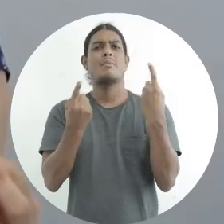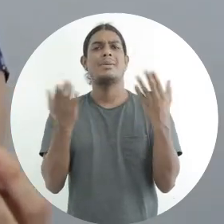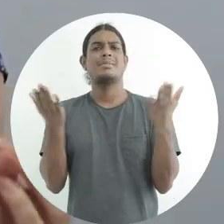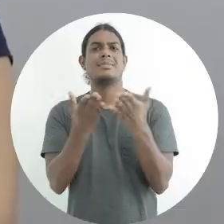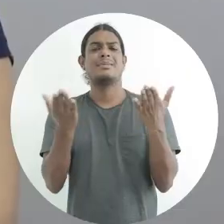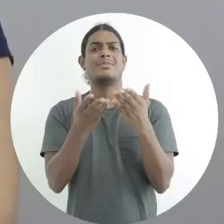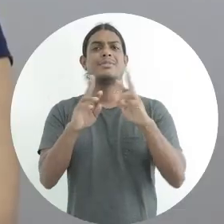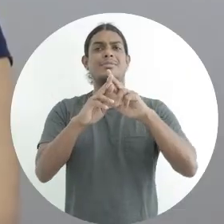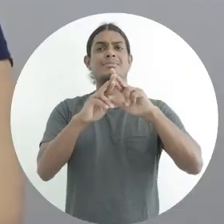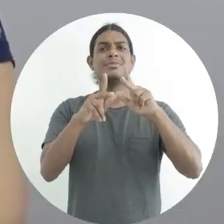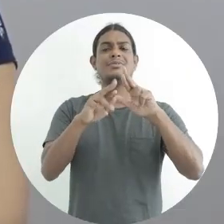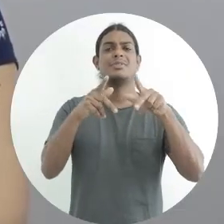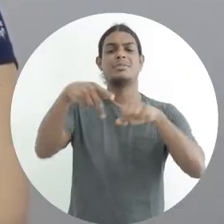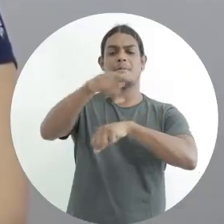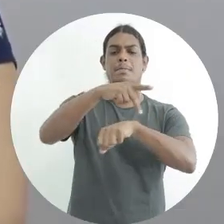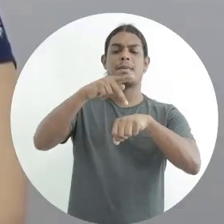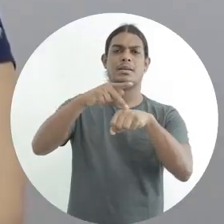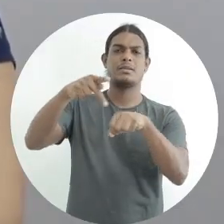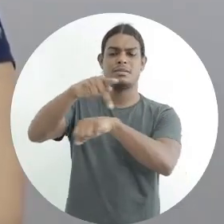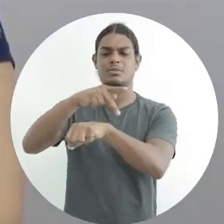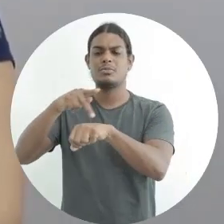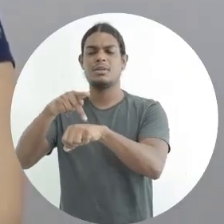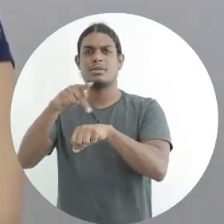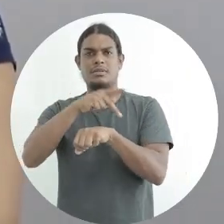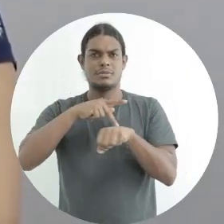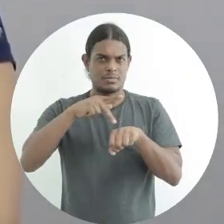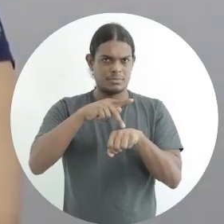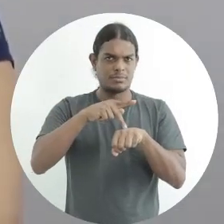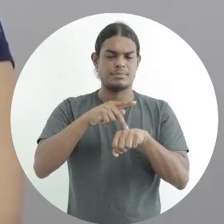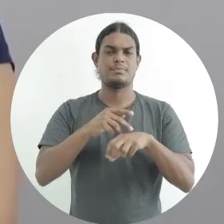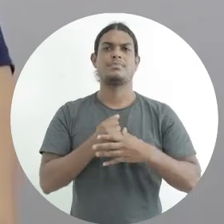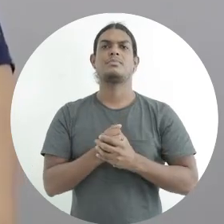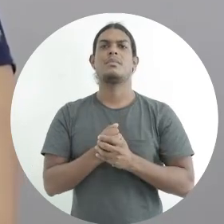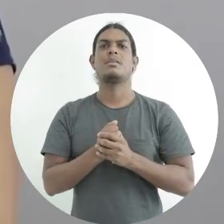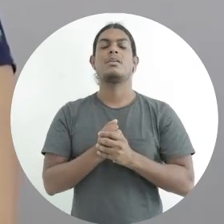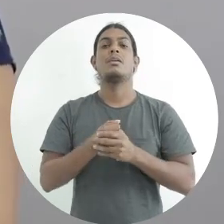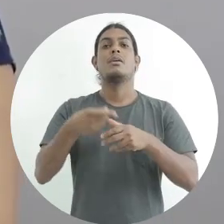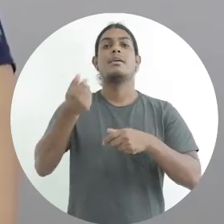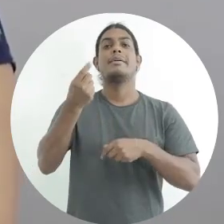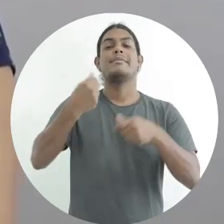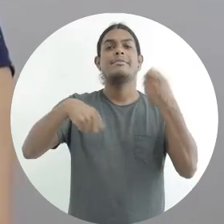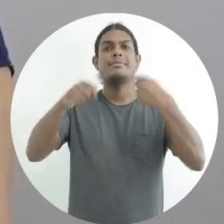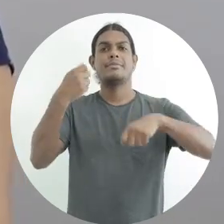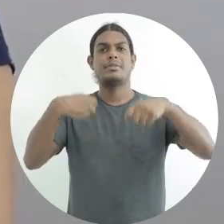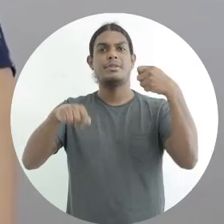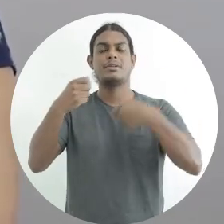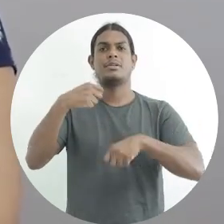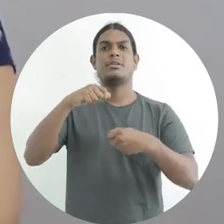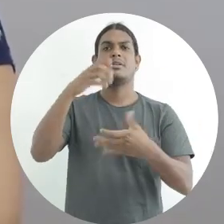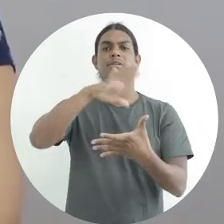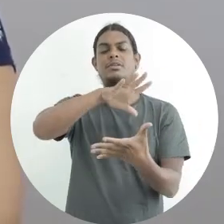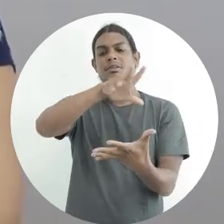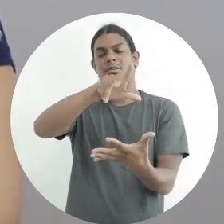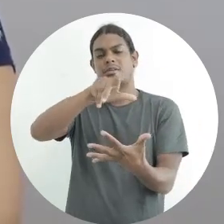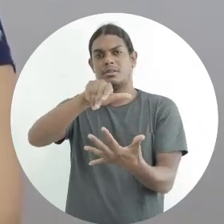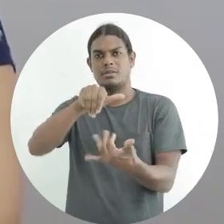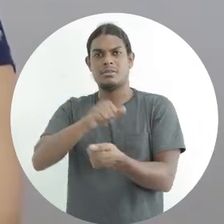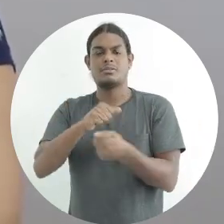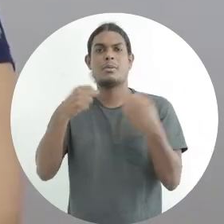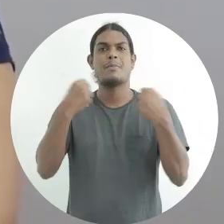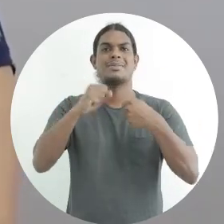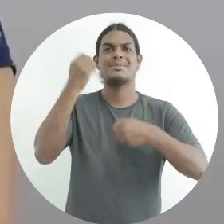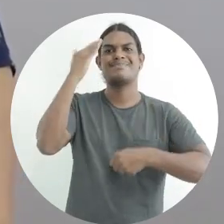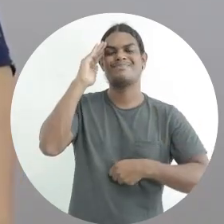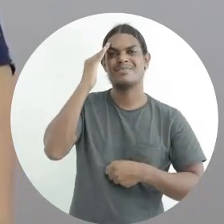fronteiras, certo? E para entender melhor a macroeconomia, aliás, a economia internacional, nós devemos entender o que é